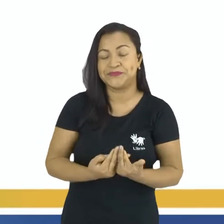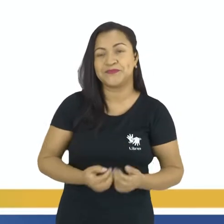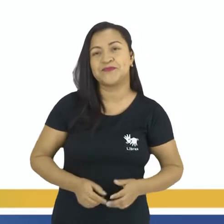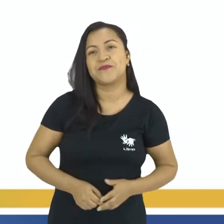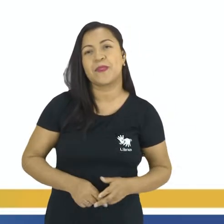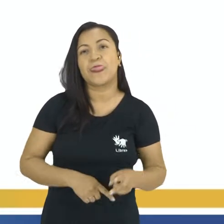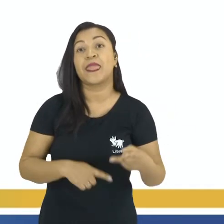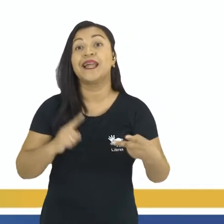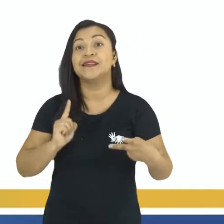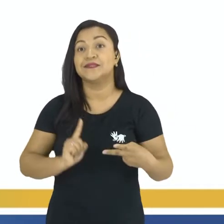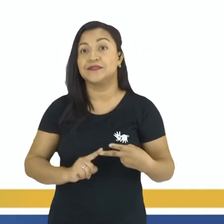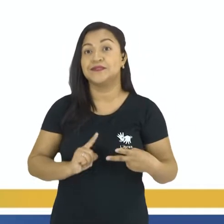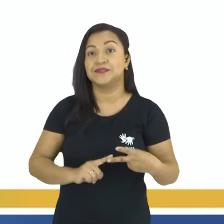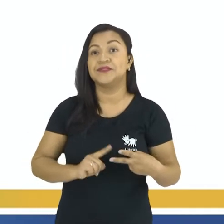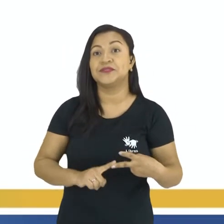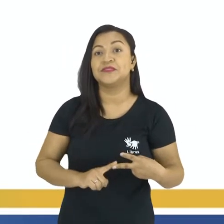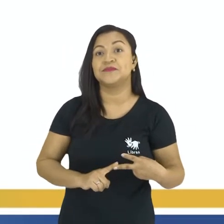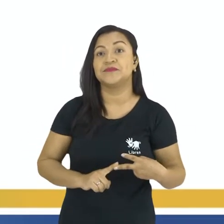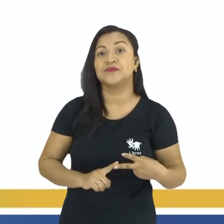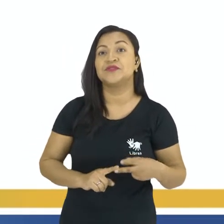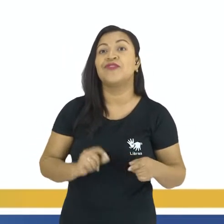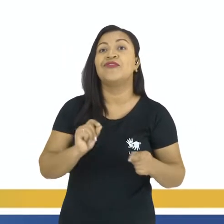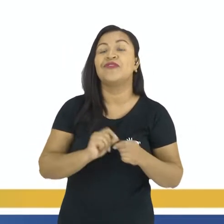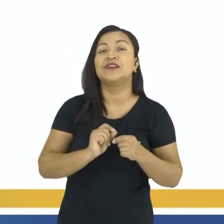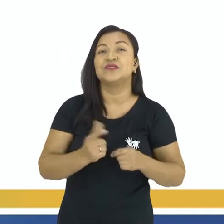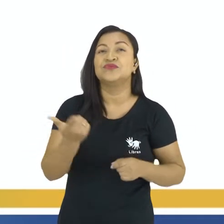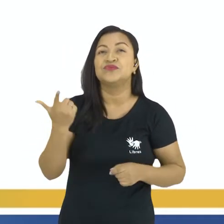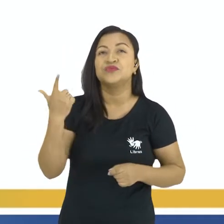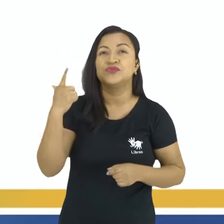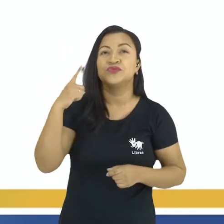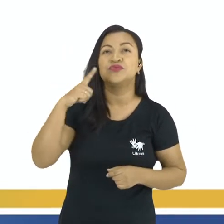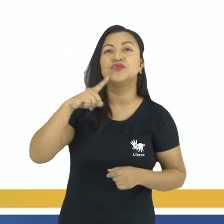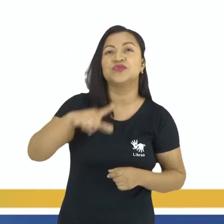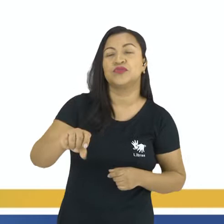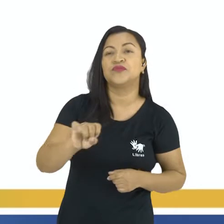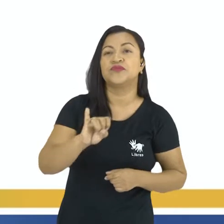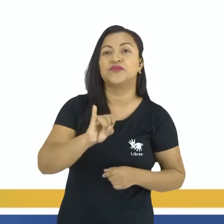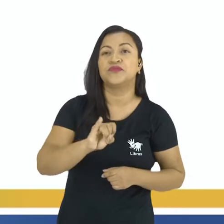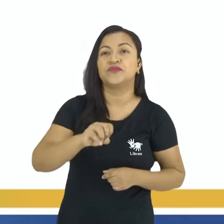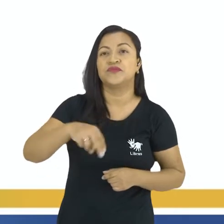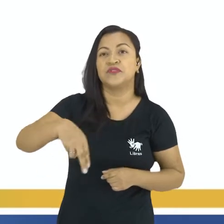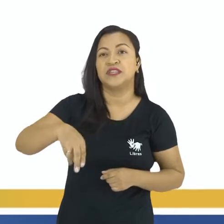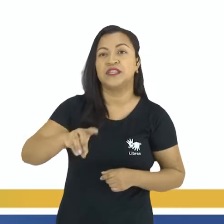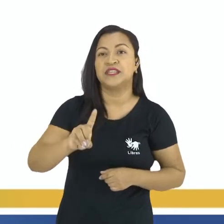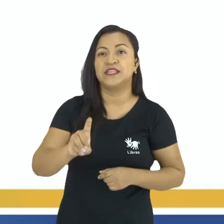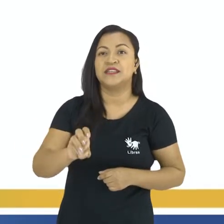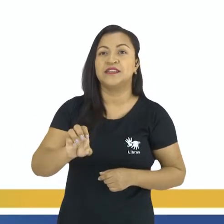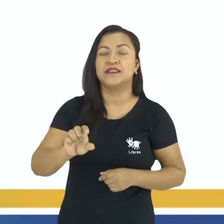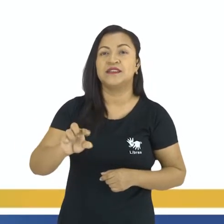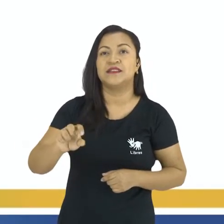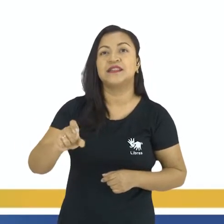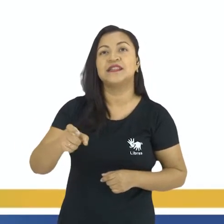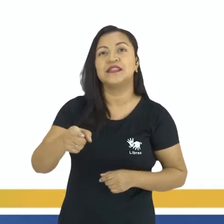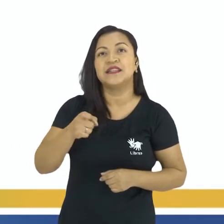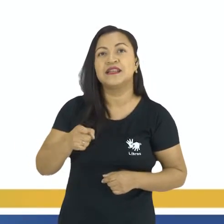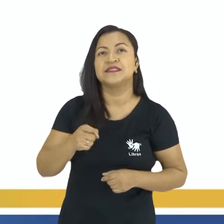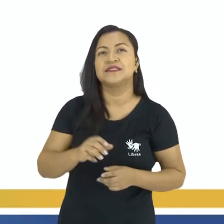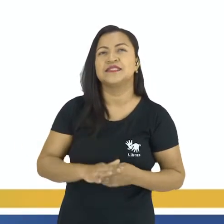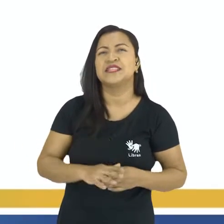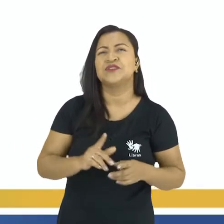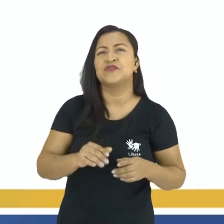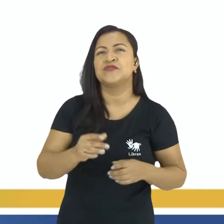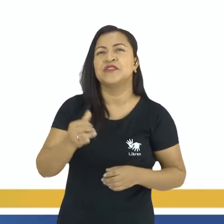Outra medida, reeditar o index, relação de livros heréticos, os quais deveriam ser evitados